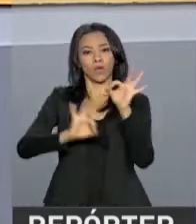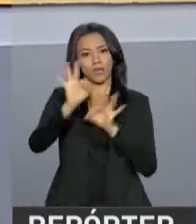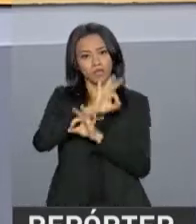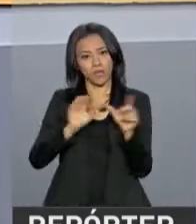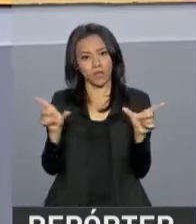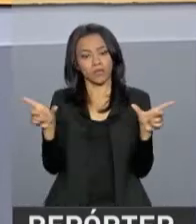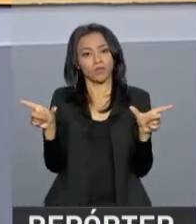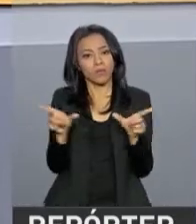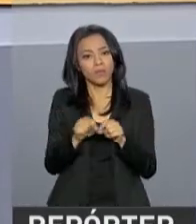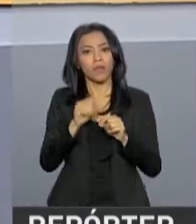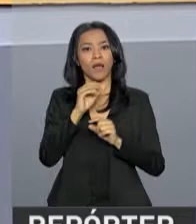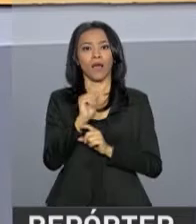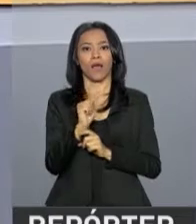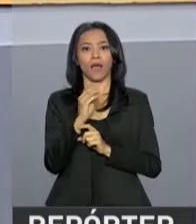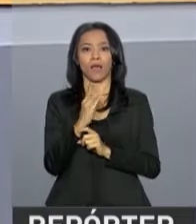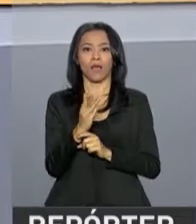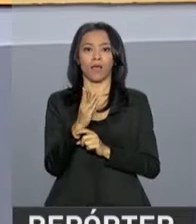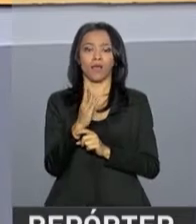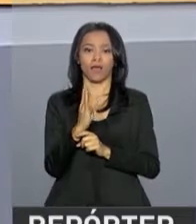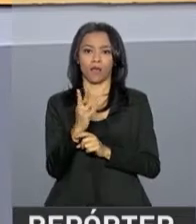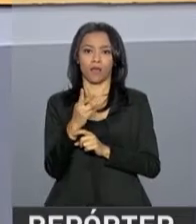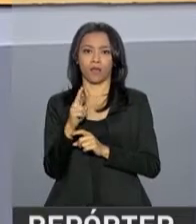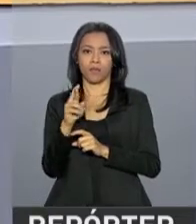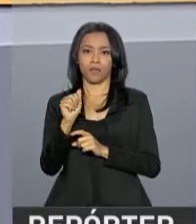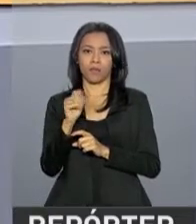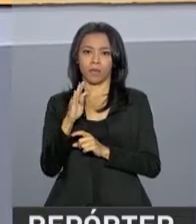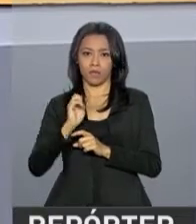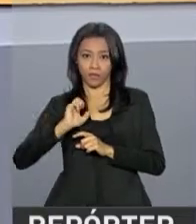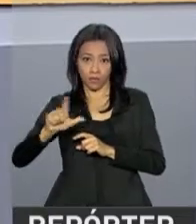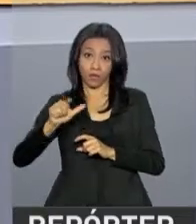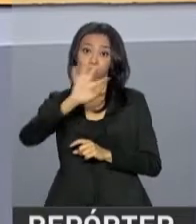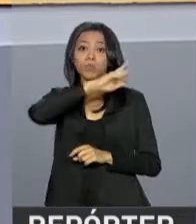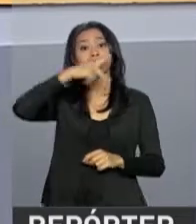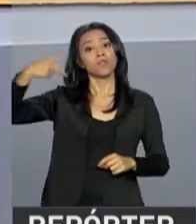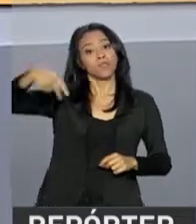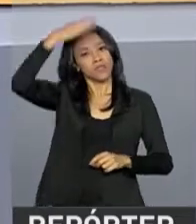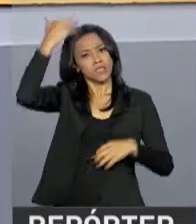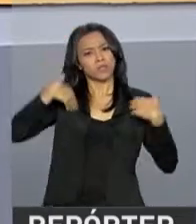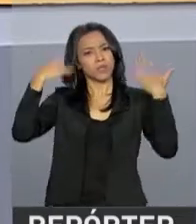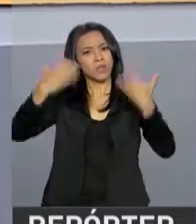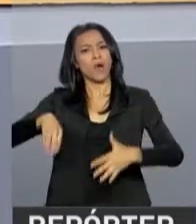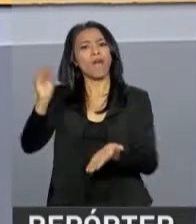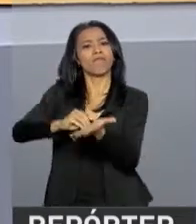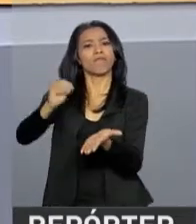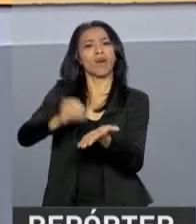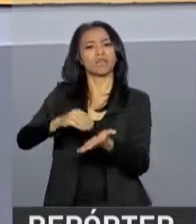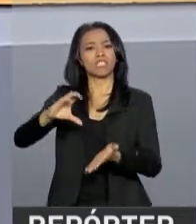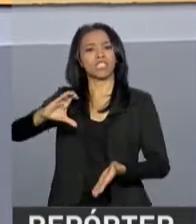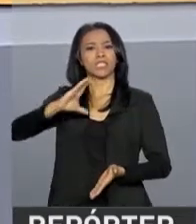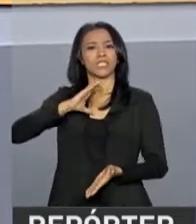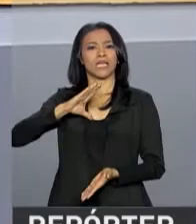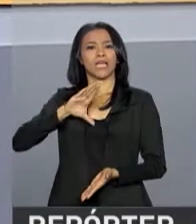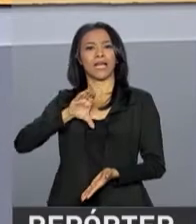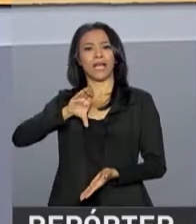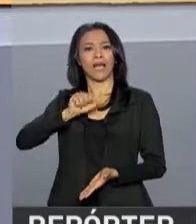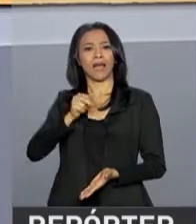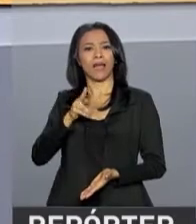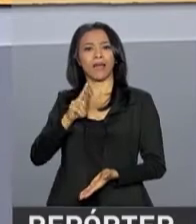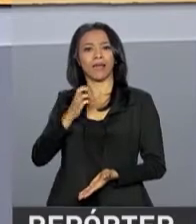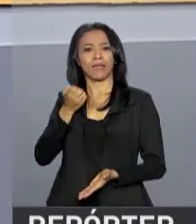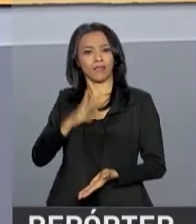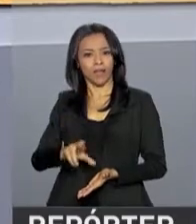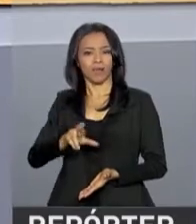o presidente lembrou que um dos males do avanço tecnológico é a falta de caráter de quem utiliza a internet para divulgar notícias